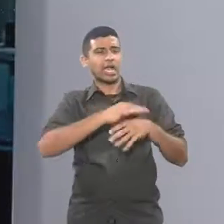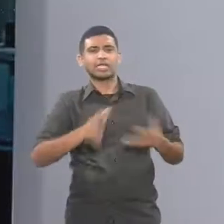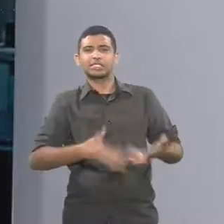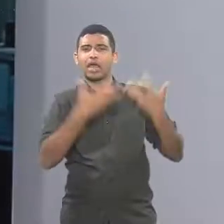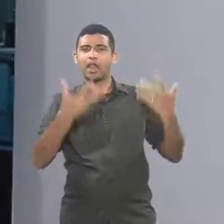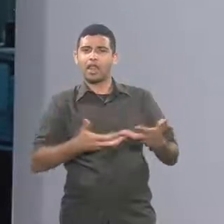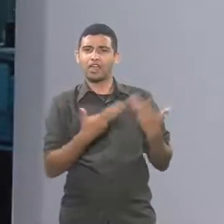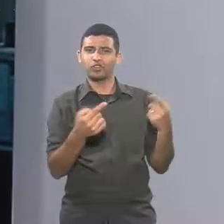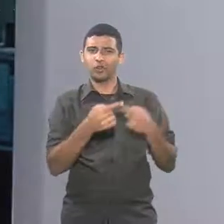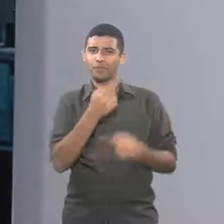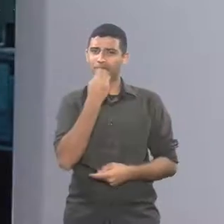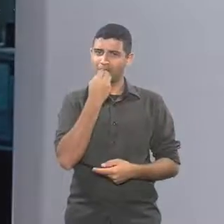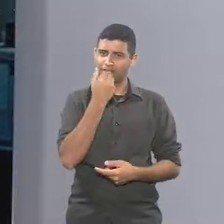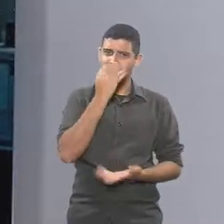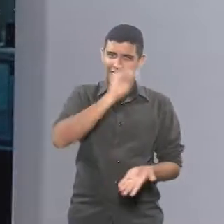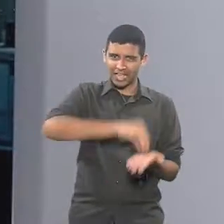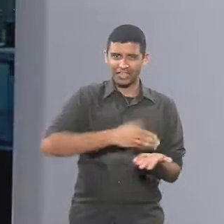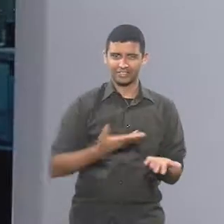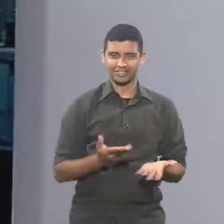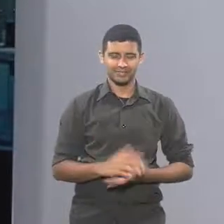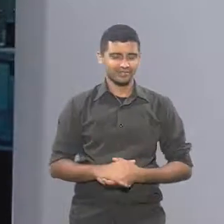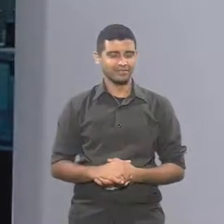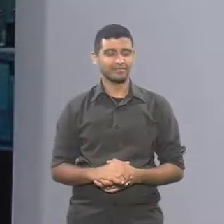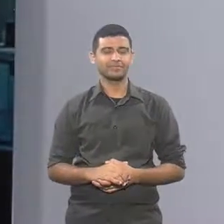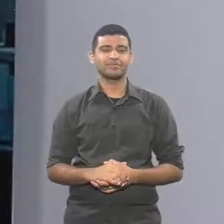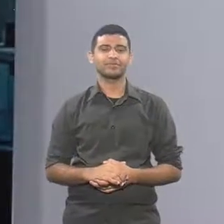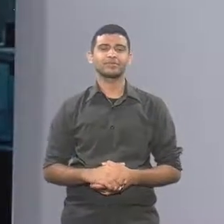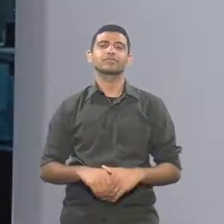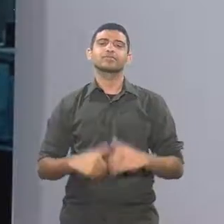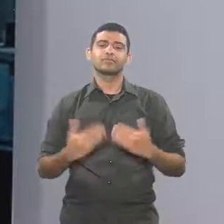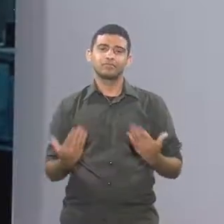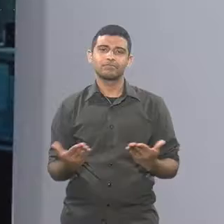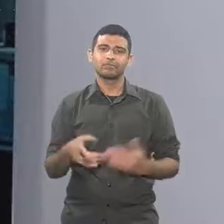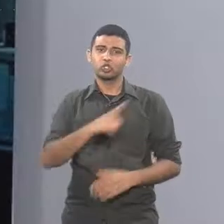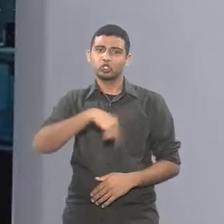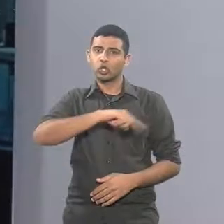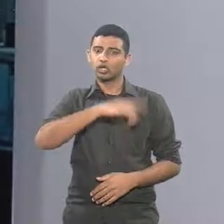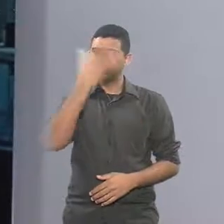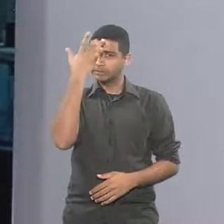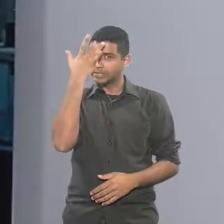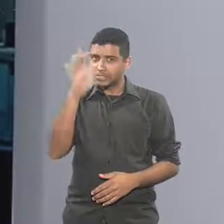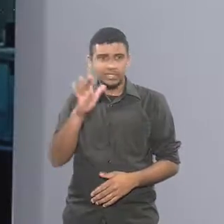salada, isso é a comida de verdade no caso. Então, e a gente ainda não tem essa